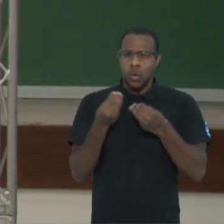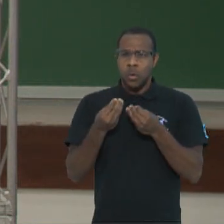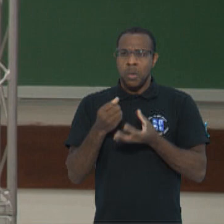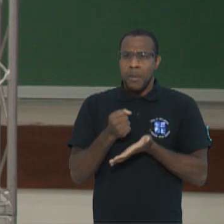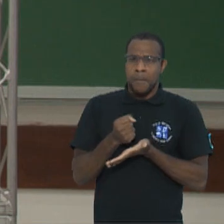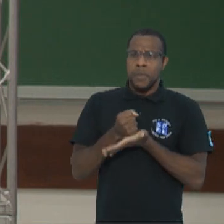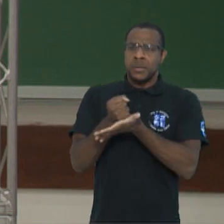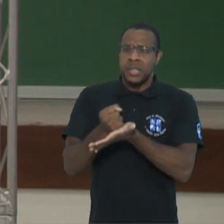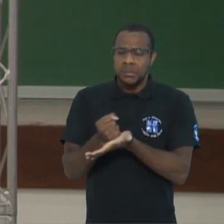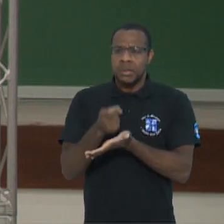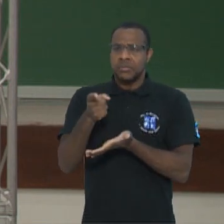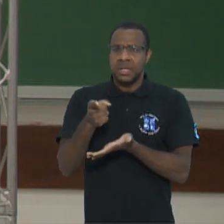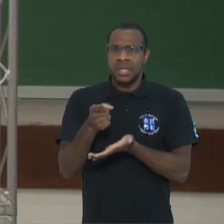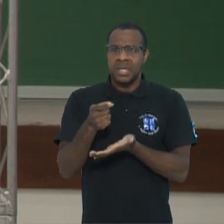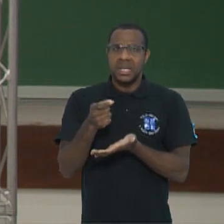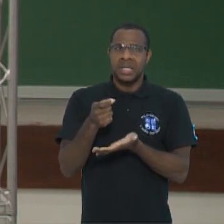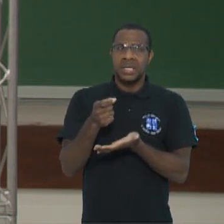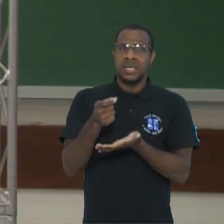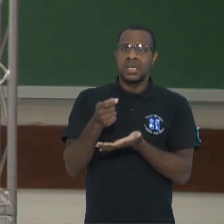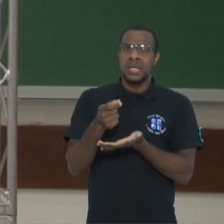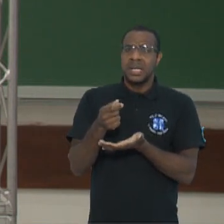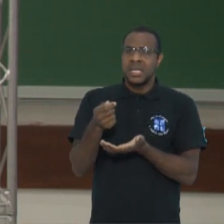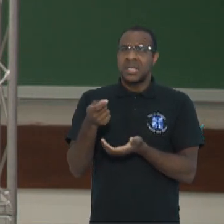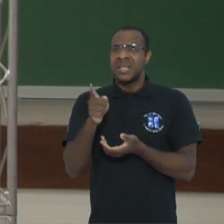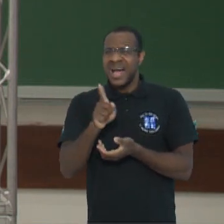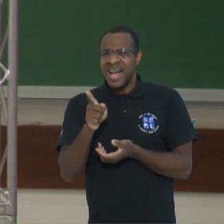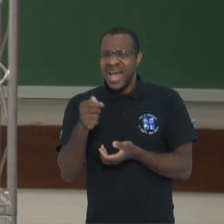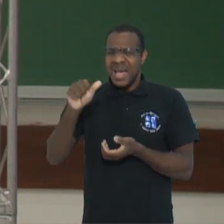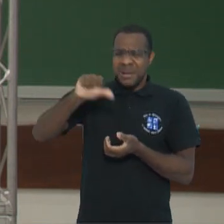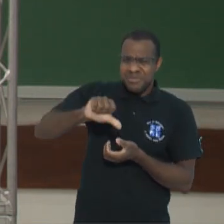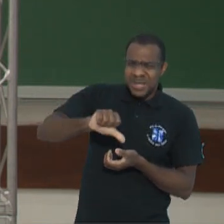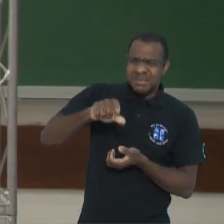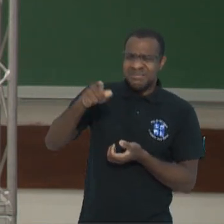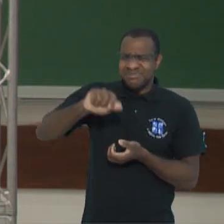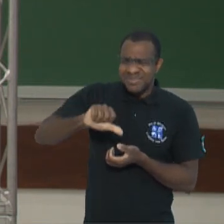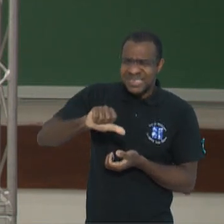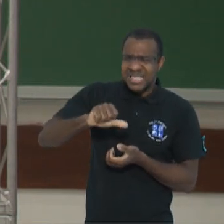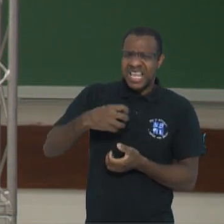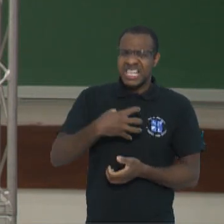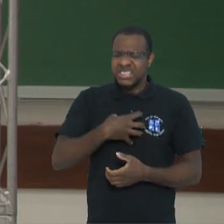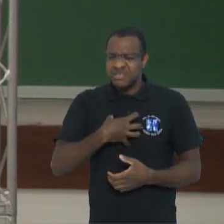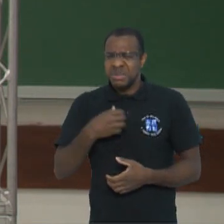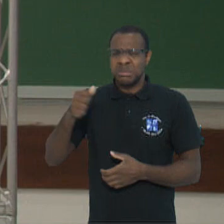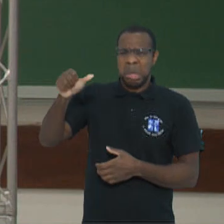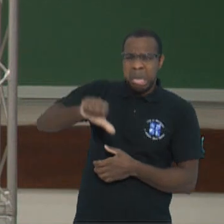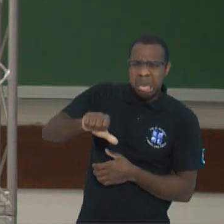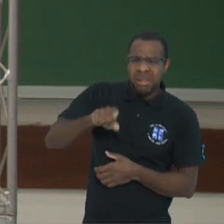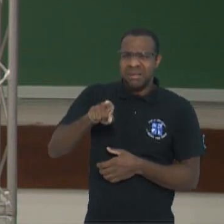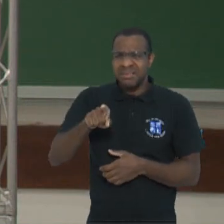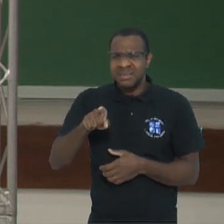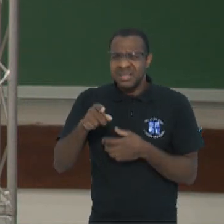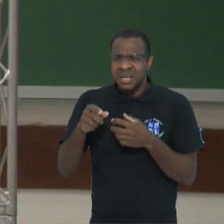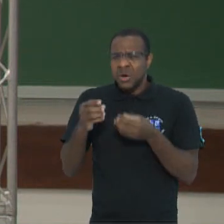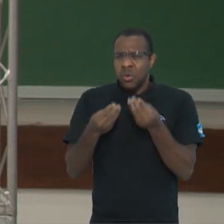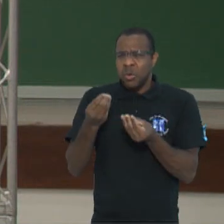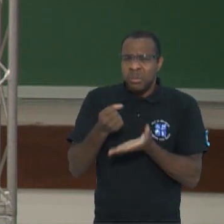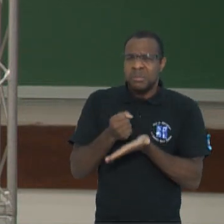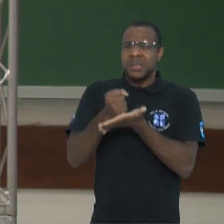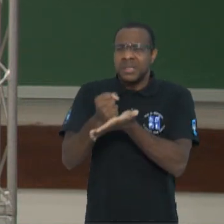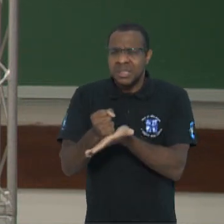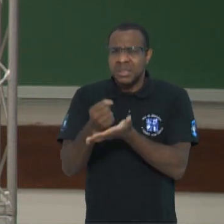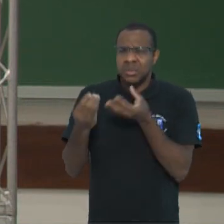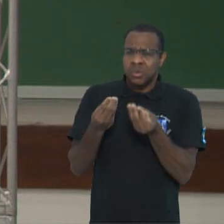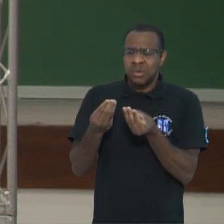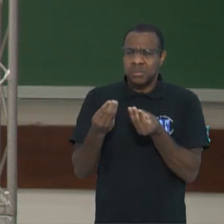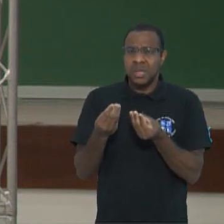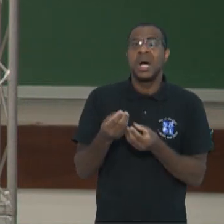essa pessoa? Se são sentimentos positivos, de que forma nós podemos passar adiante? Continuando na